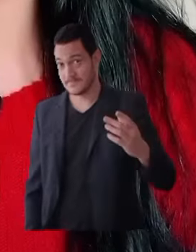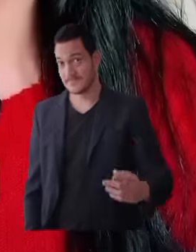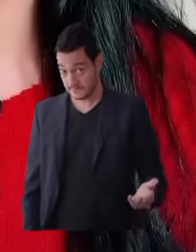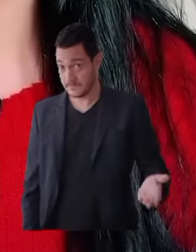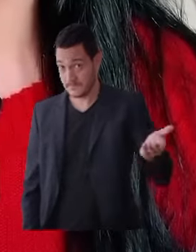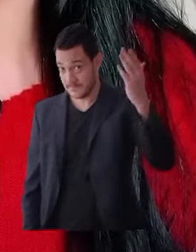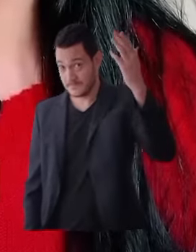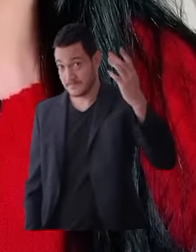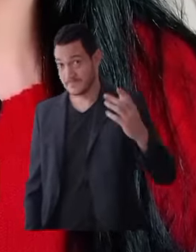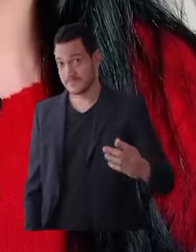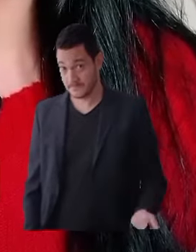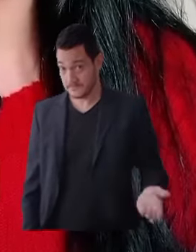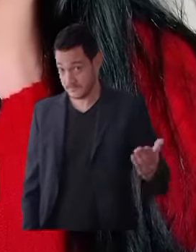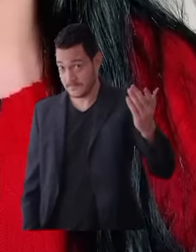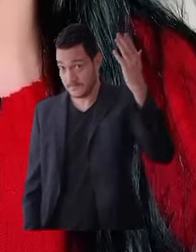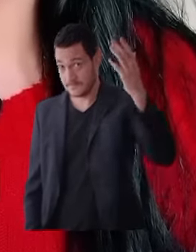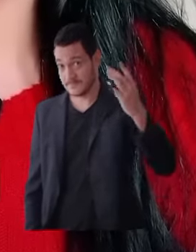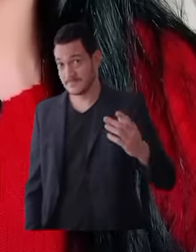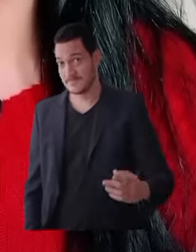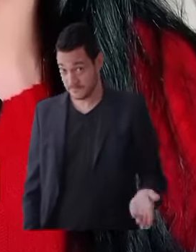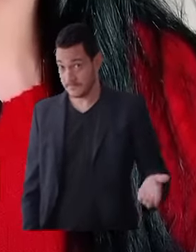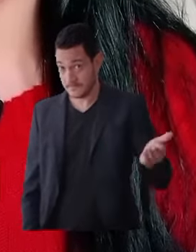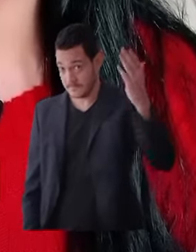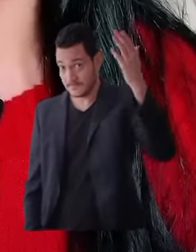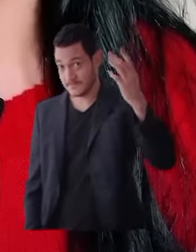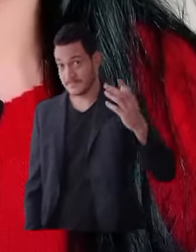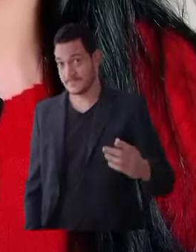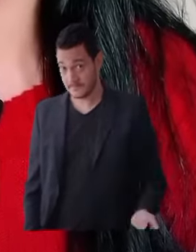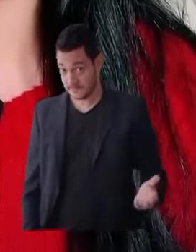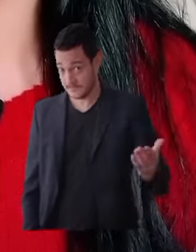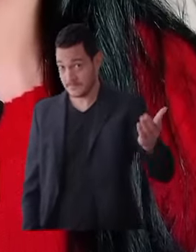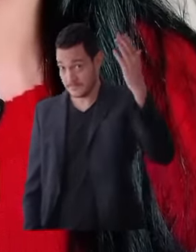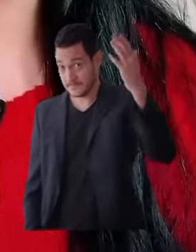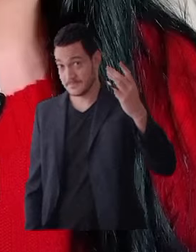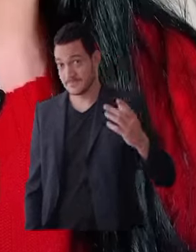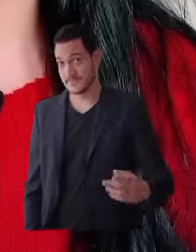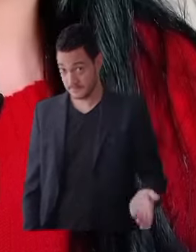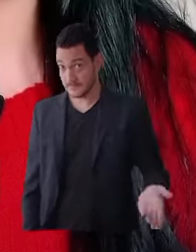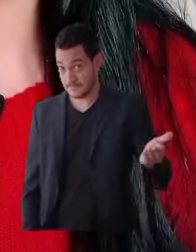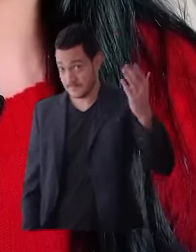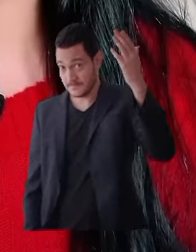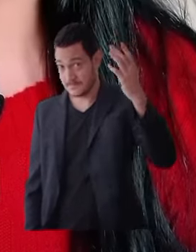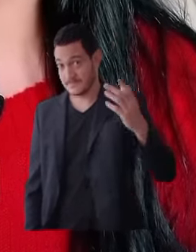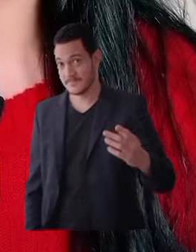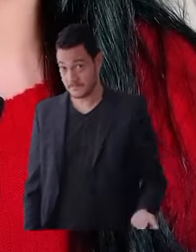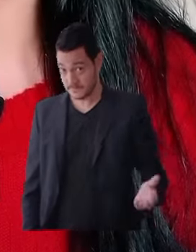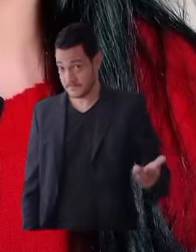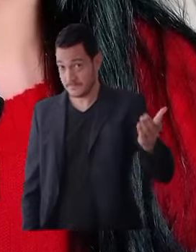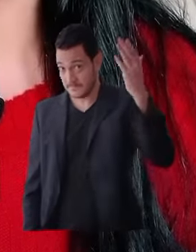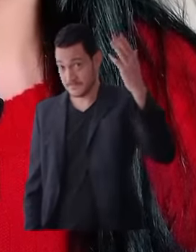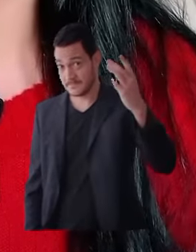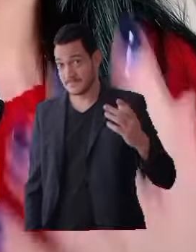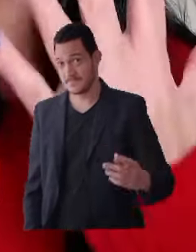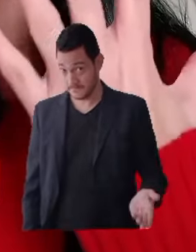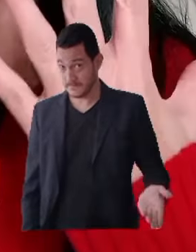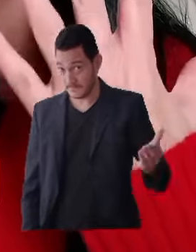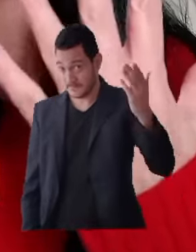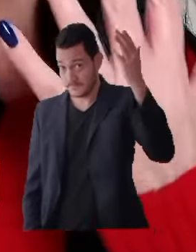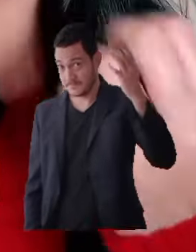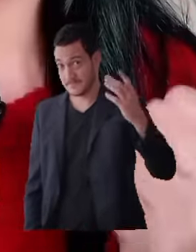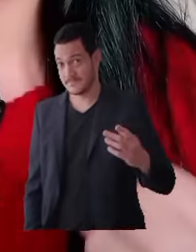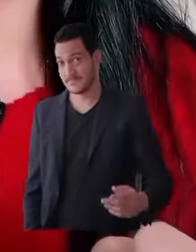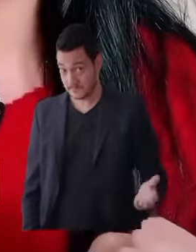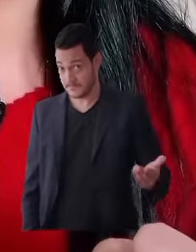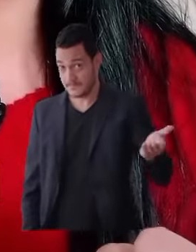em 20 minutos que acharam em Bolsonaro em 7 meses tudo o que procuraram em Lula